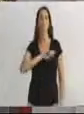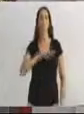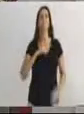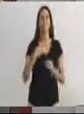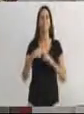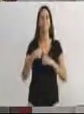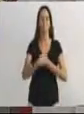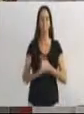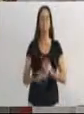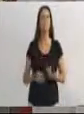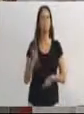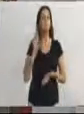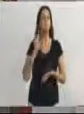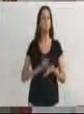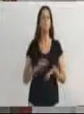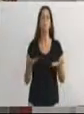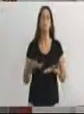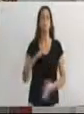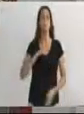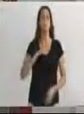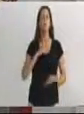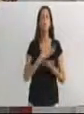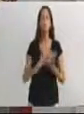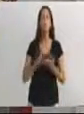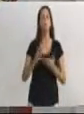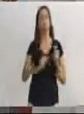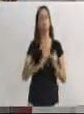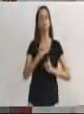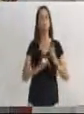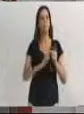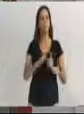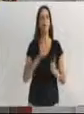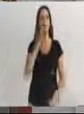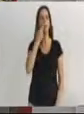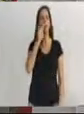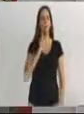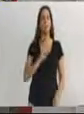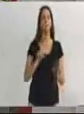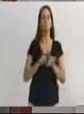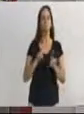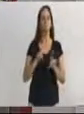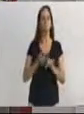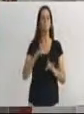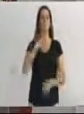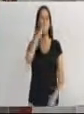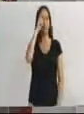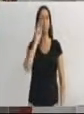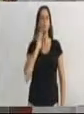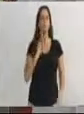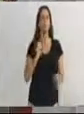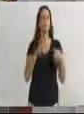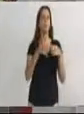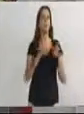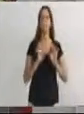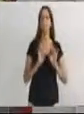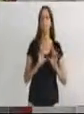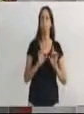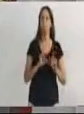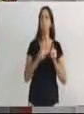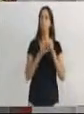senhores nós temos hoje o início do trabalho vereador fábio filho vereador jackson forte da comissão especial que acompanha o